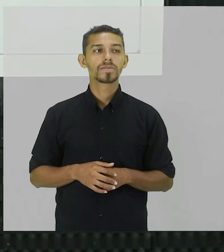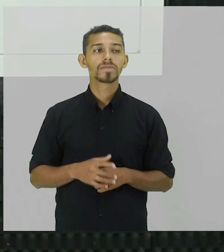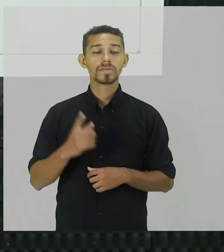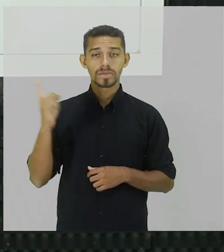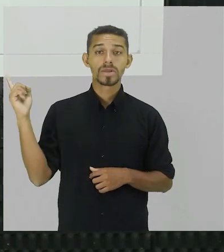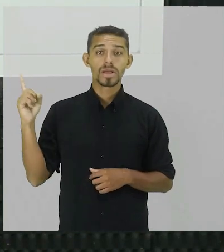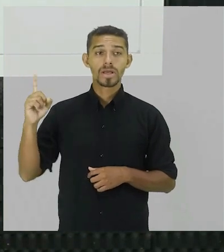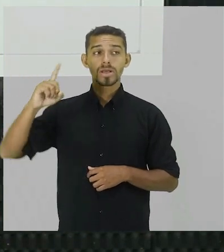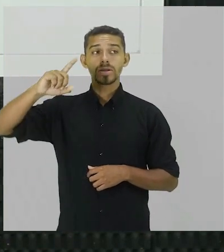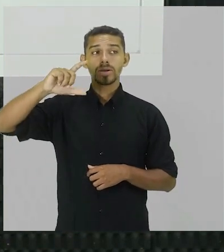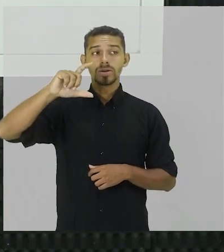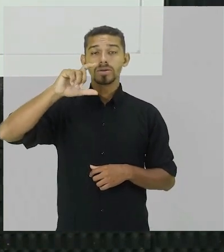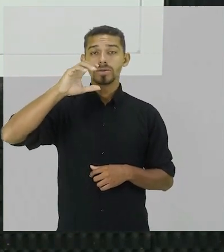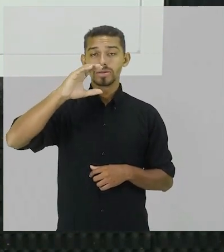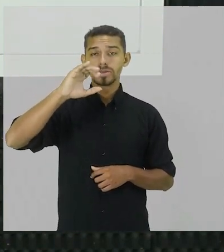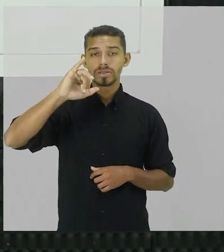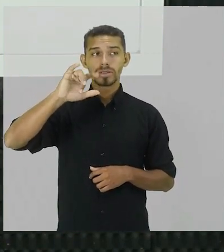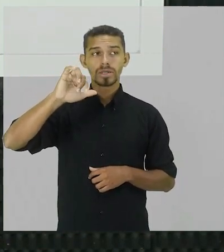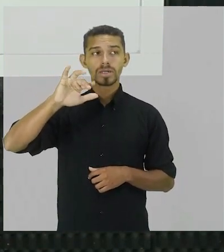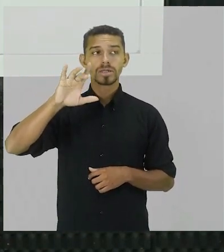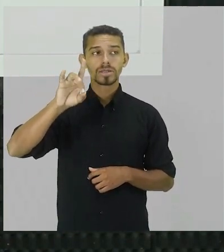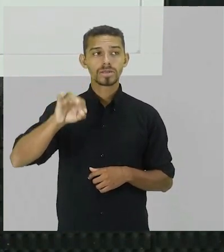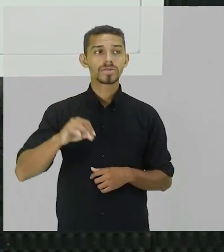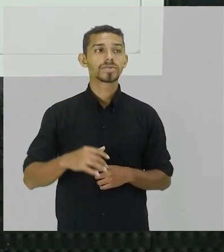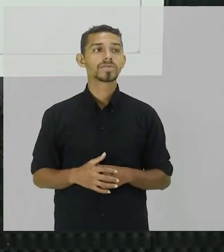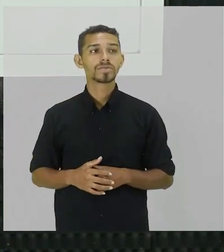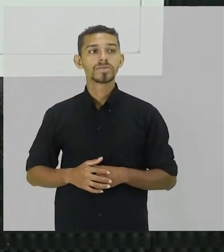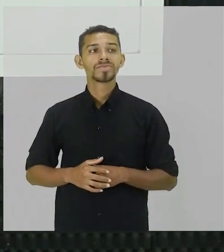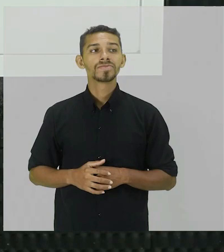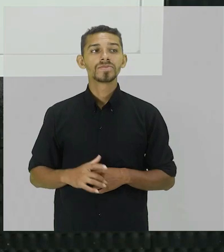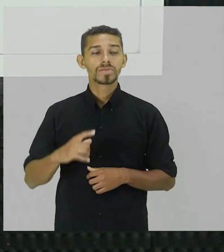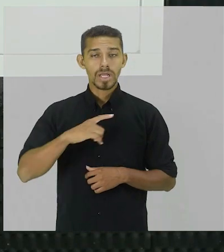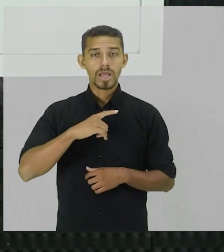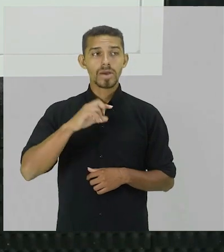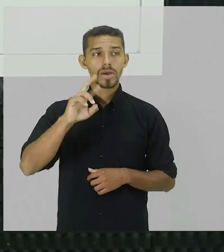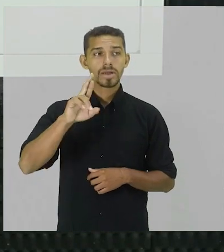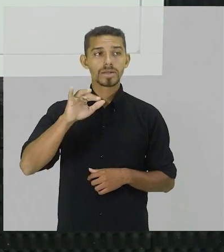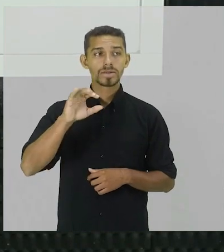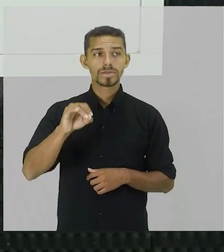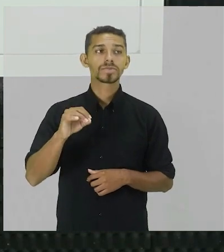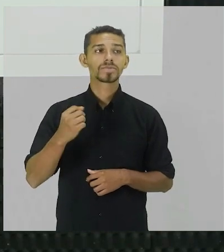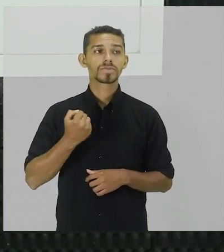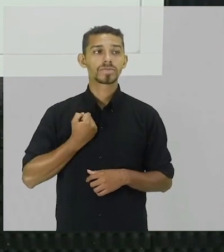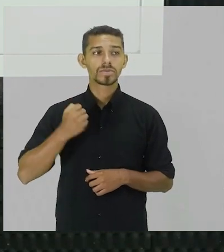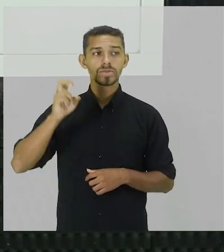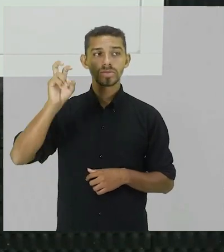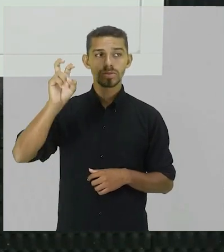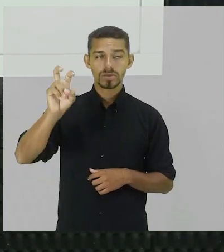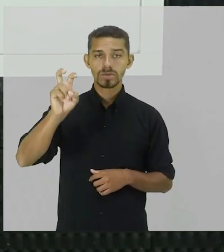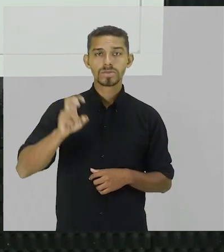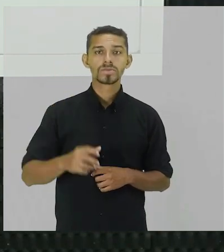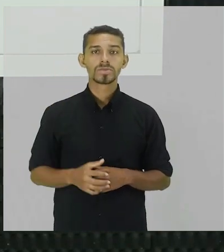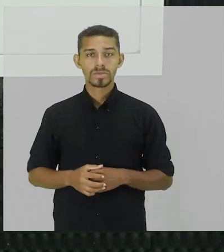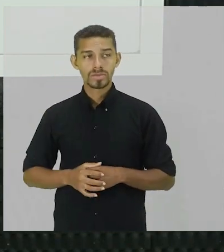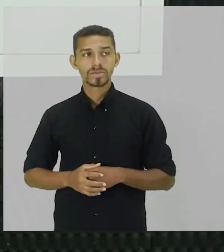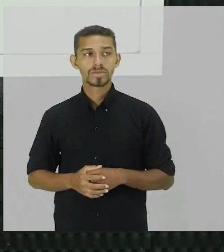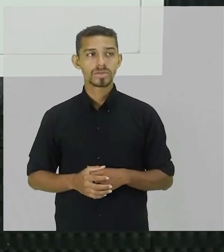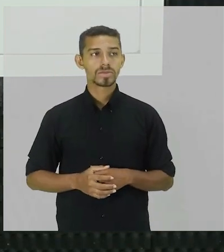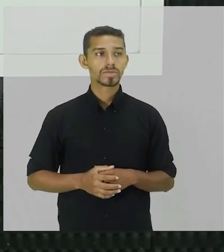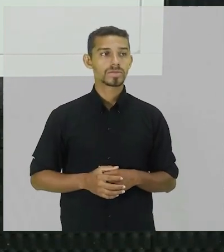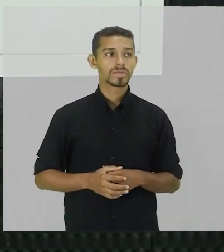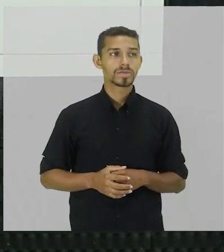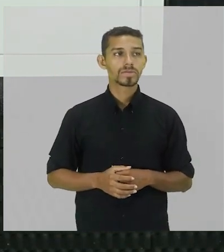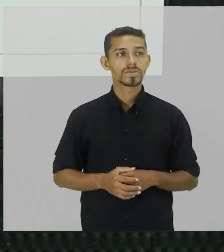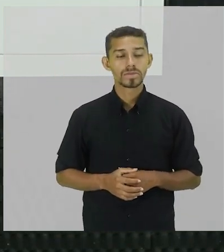cilindro. Esse cilindro, ele me deu a medida do raio, ele falou que o raio é 5. Né? O raio de 5